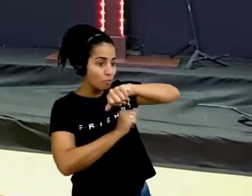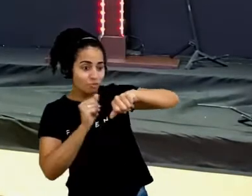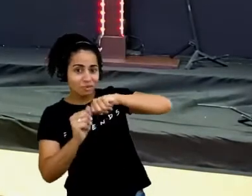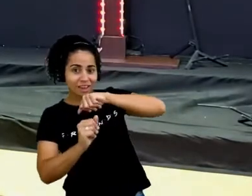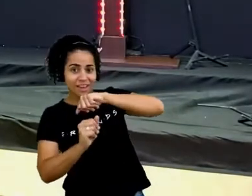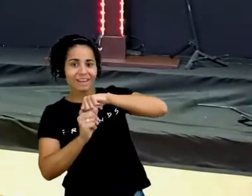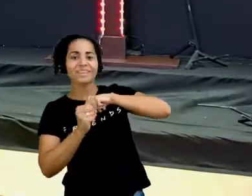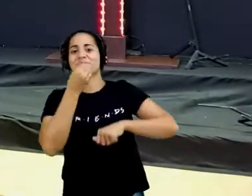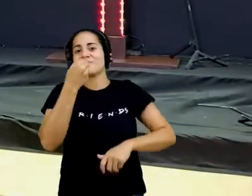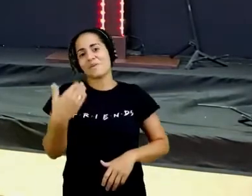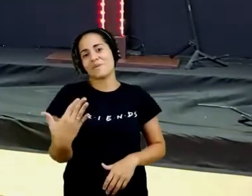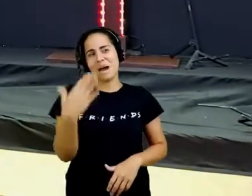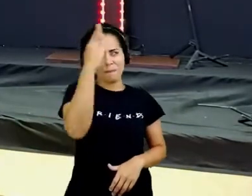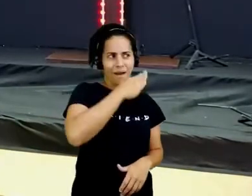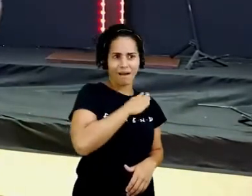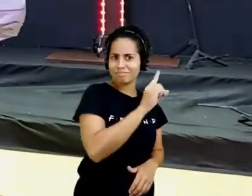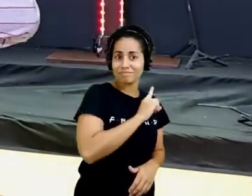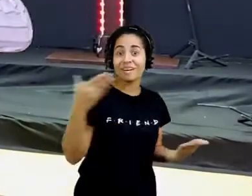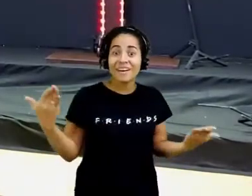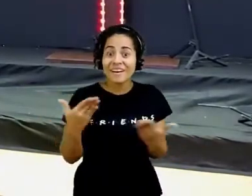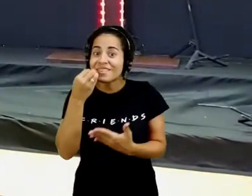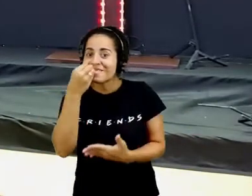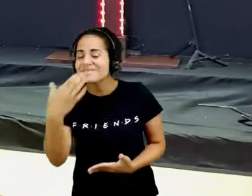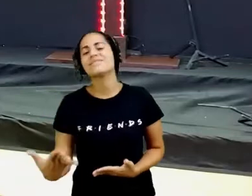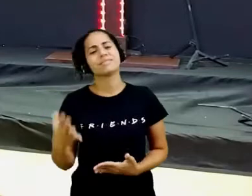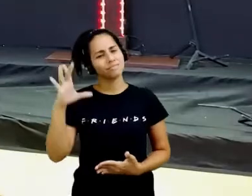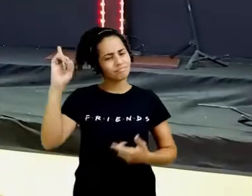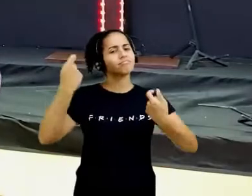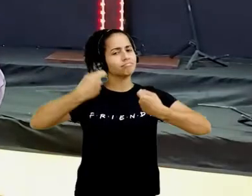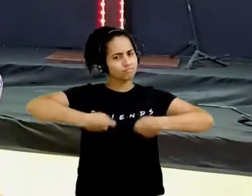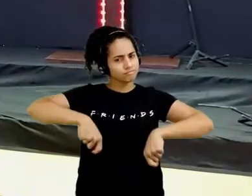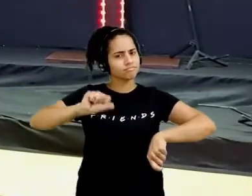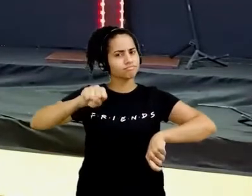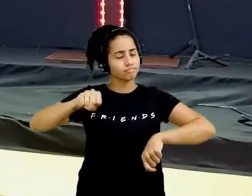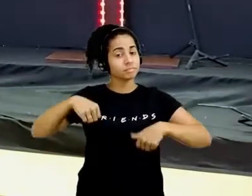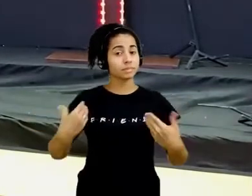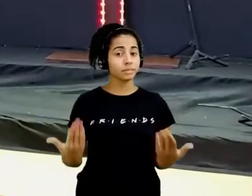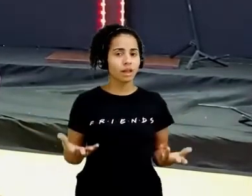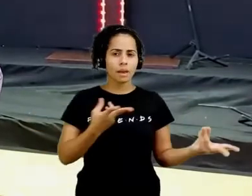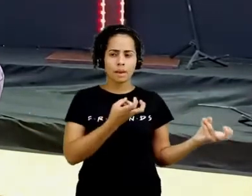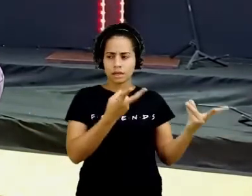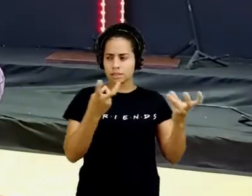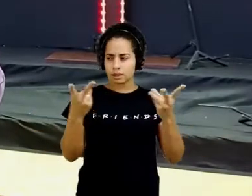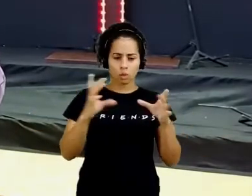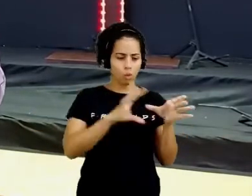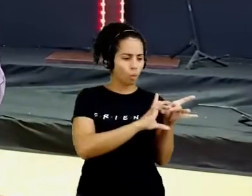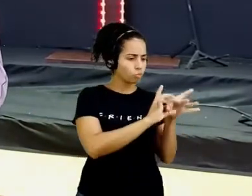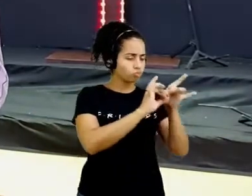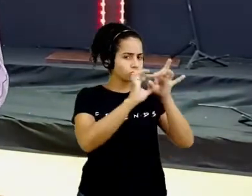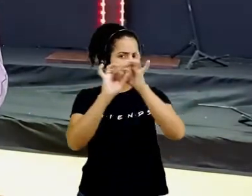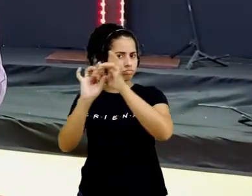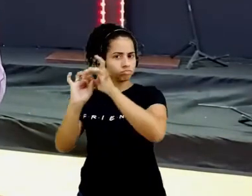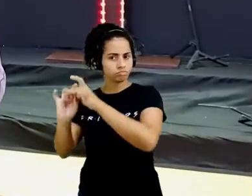de Jeremias e da confissão dos pecados. Então, diante do quadro, diante do contexto vivido